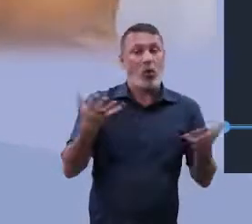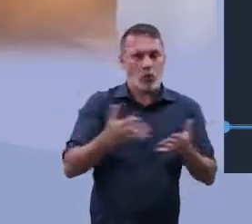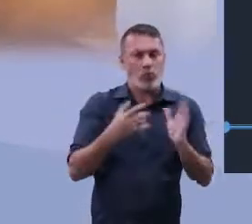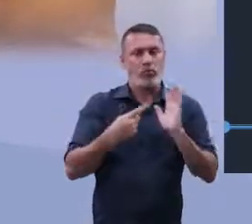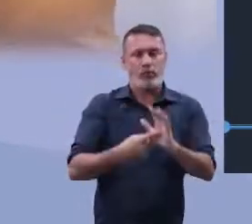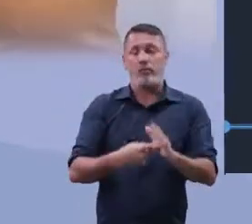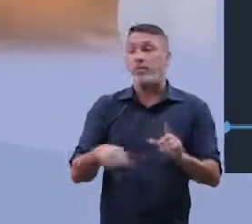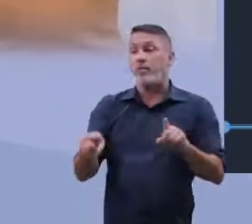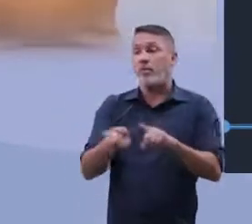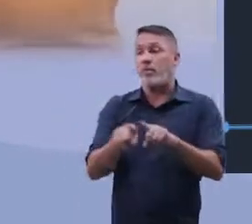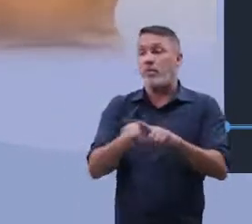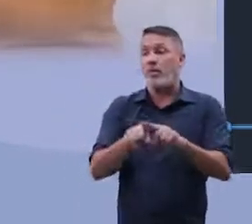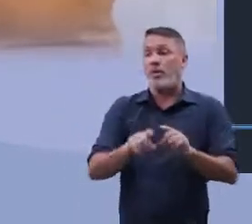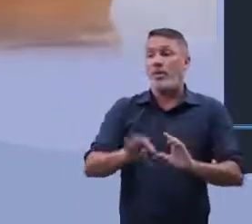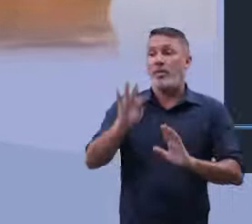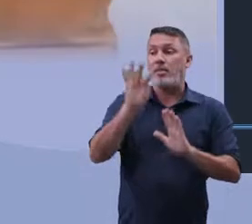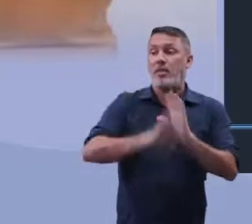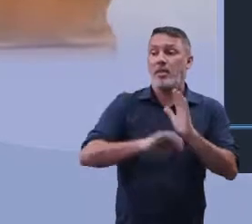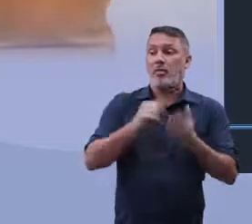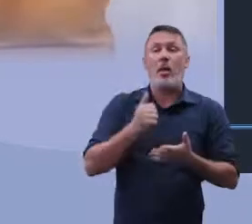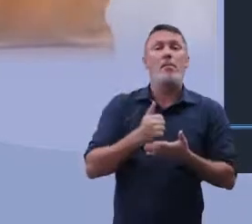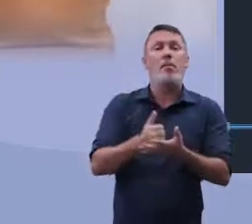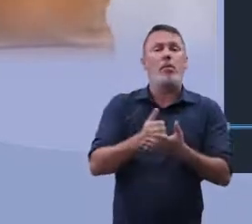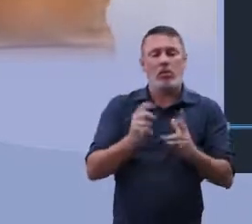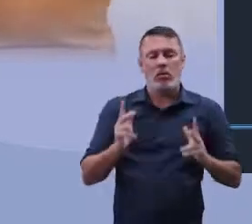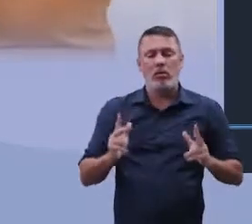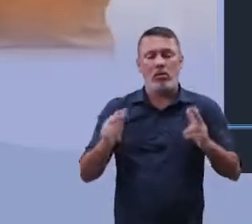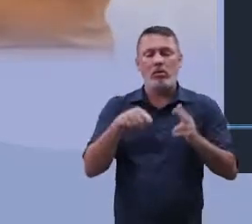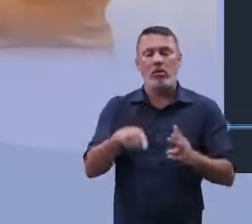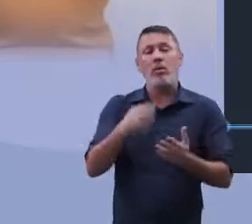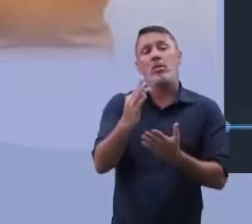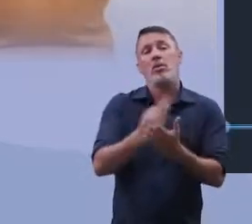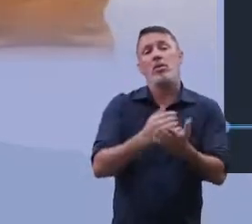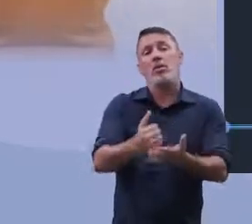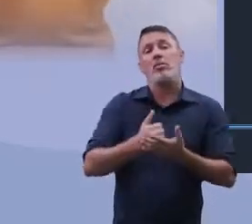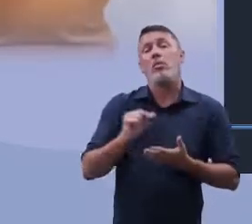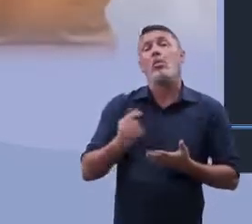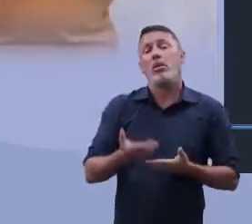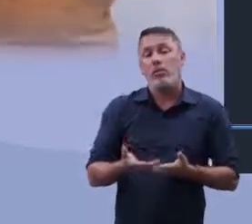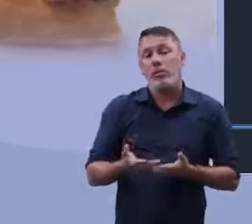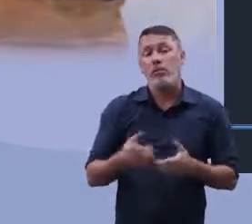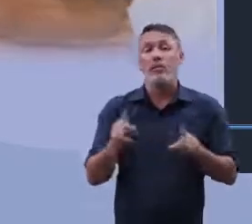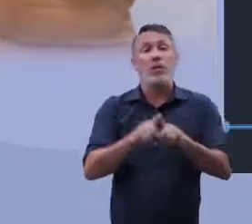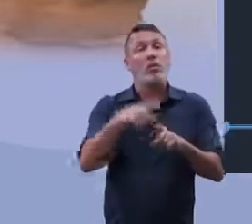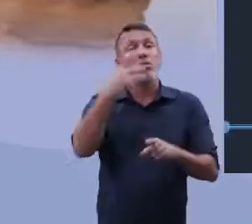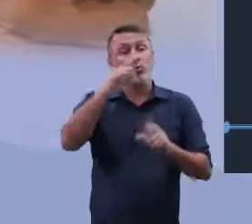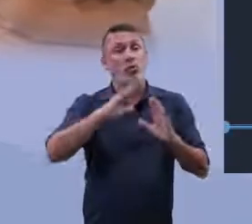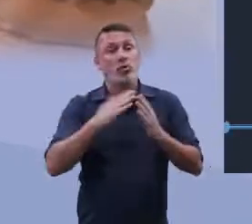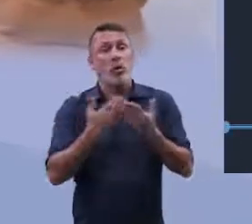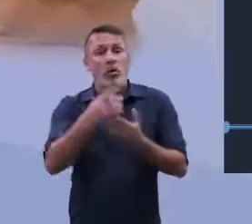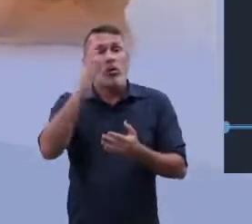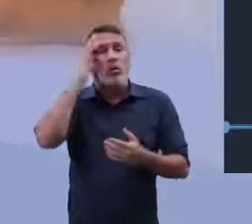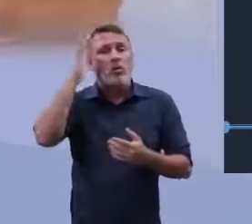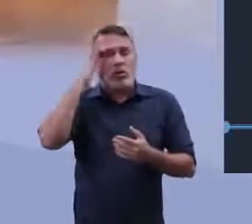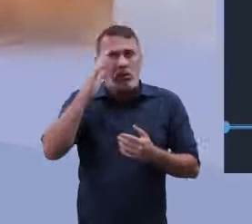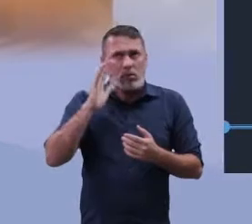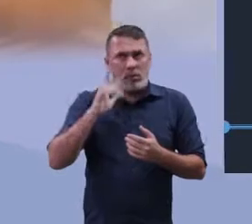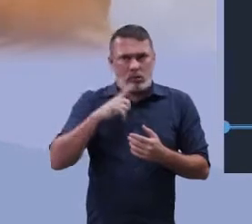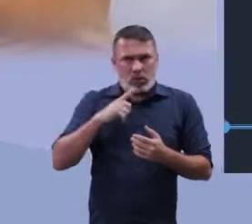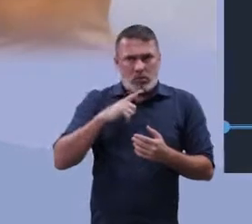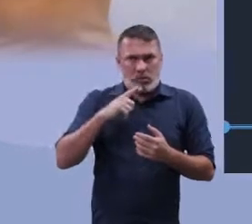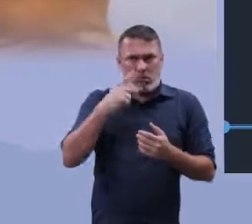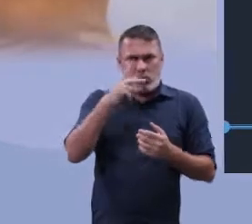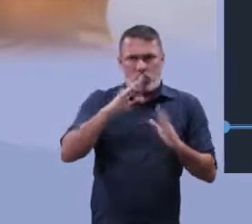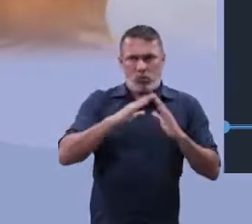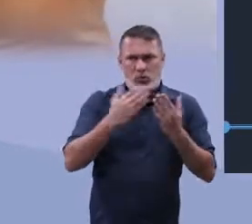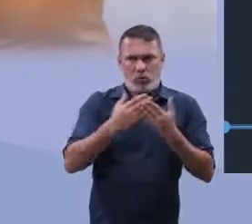hoje. Texto de apoio faz mais ou menos aquela análise, o que cada texto está falando, um recorte temático. Analisar a sua escola, como que a sua escola